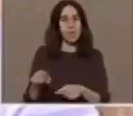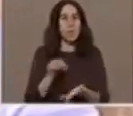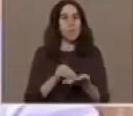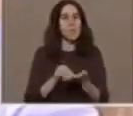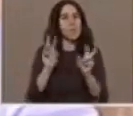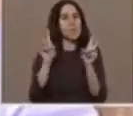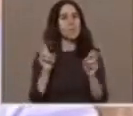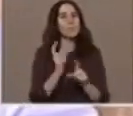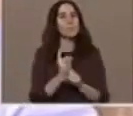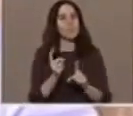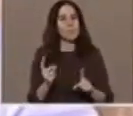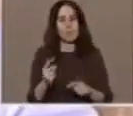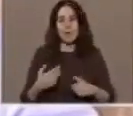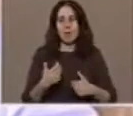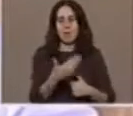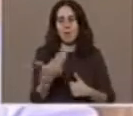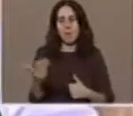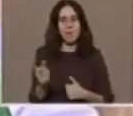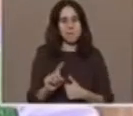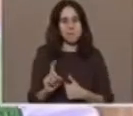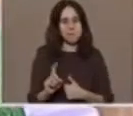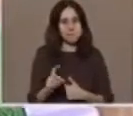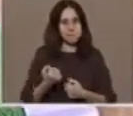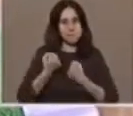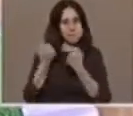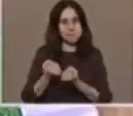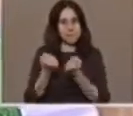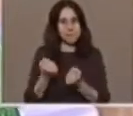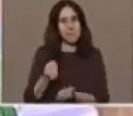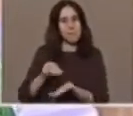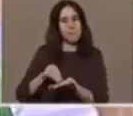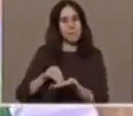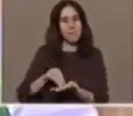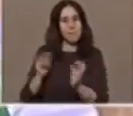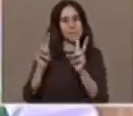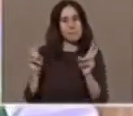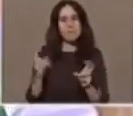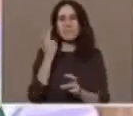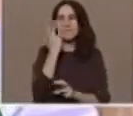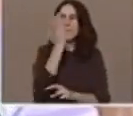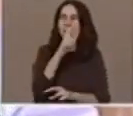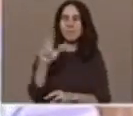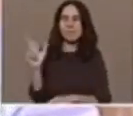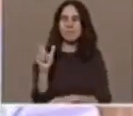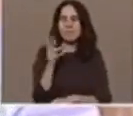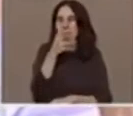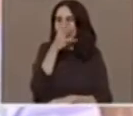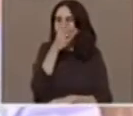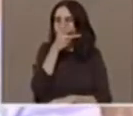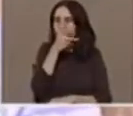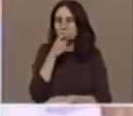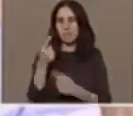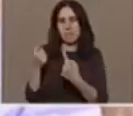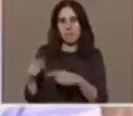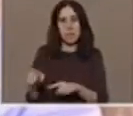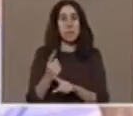porque incapazes de partilhar. Pobres e cronicamente infelizes, porque desconhecem a